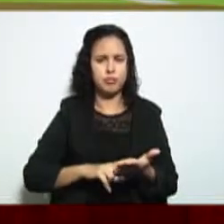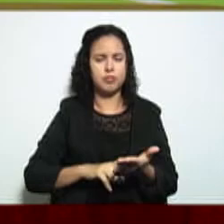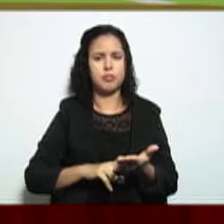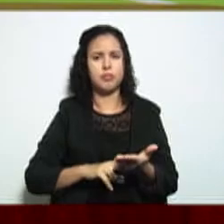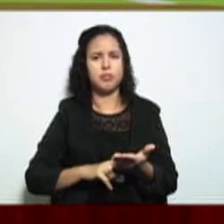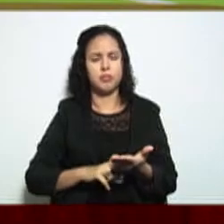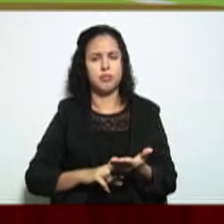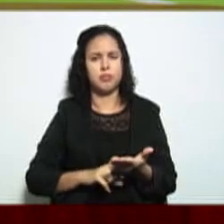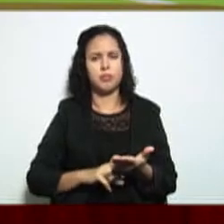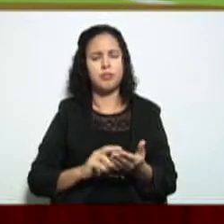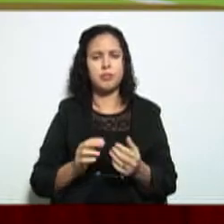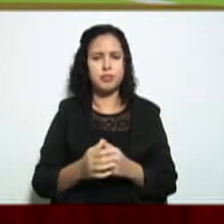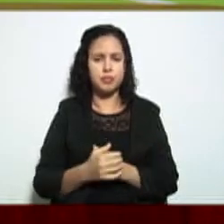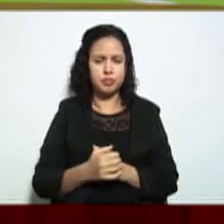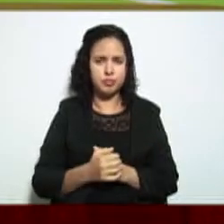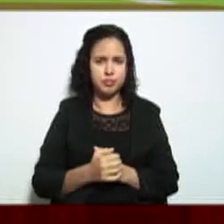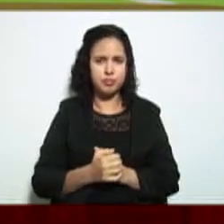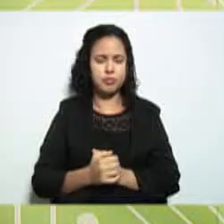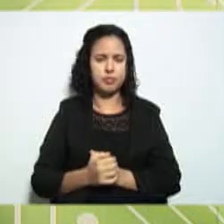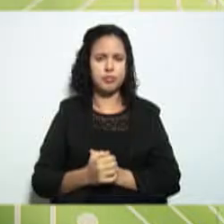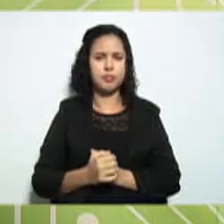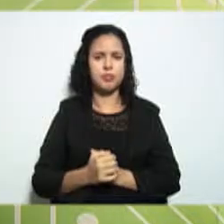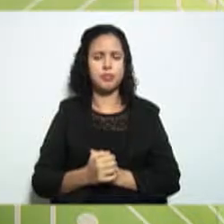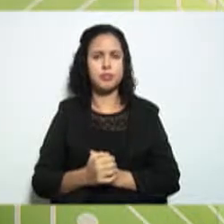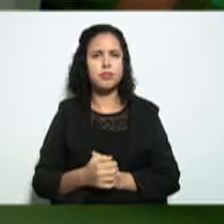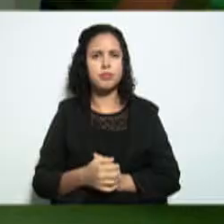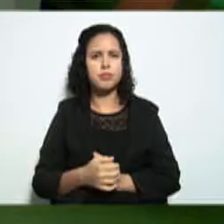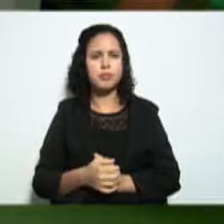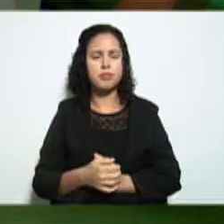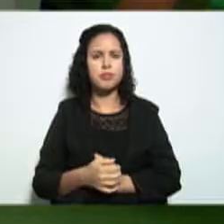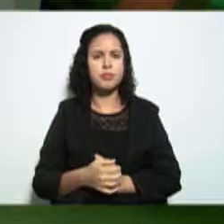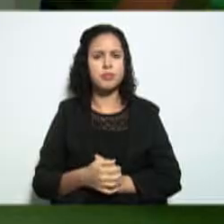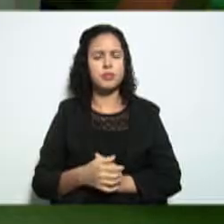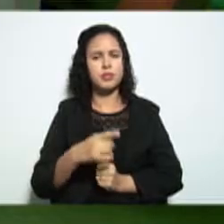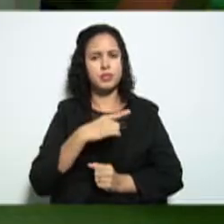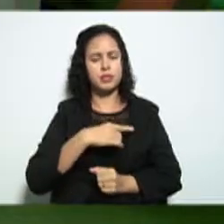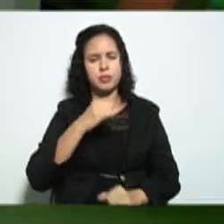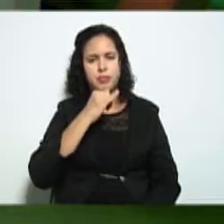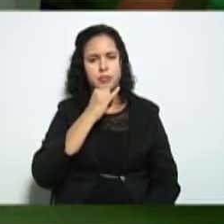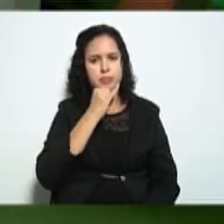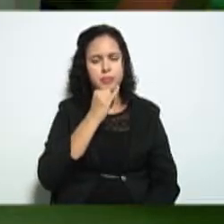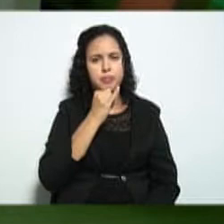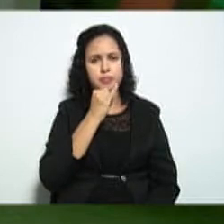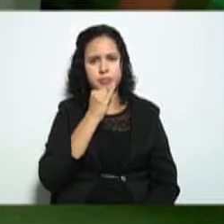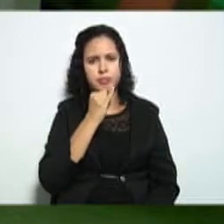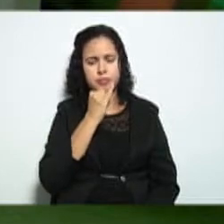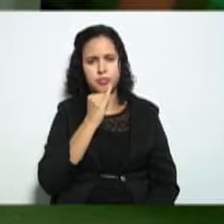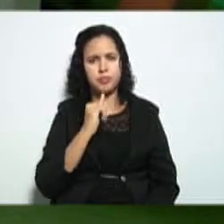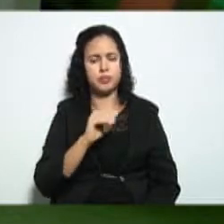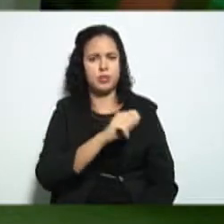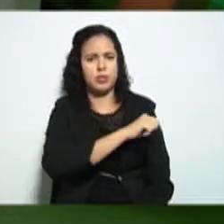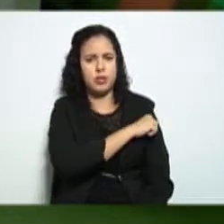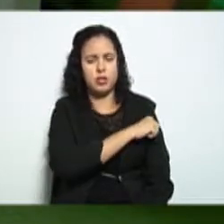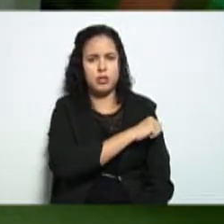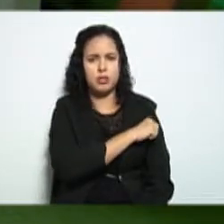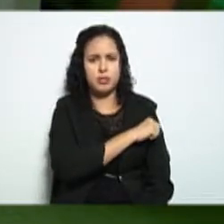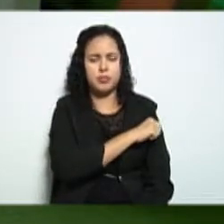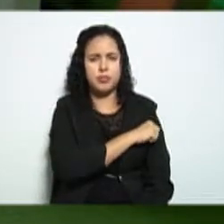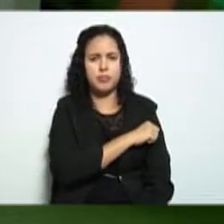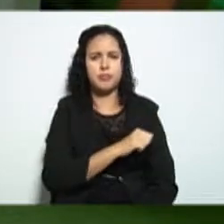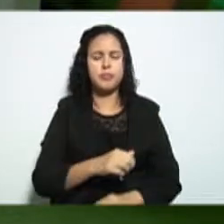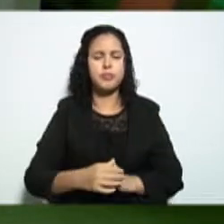rápido, né? É. Vamos devagarzinho, então. Então, nós temos aqui, por exemplo, o aluno... Só um